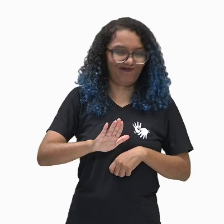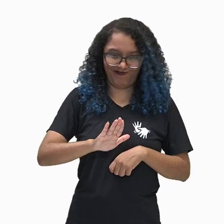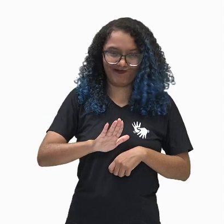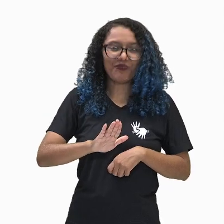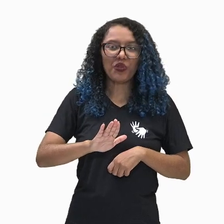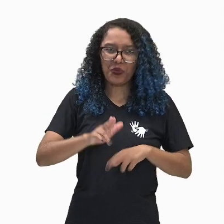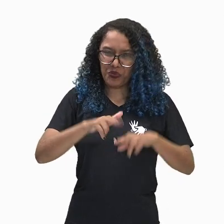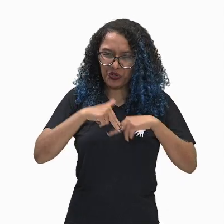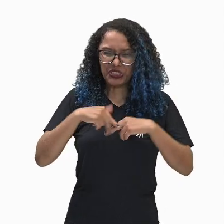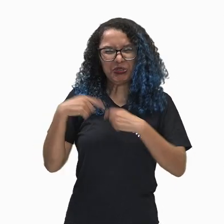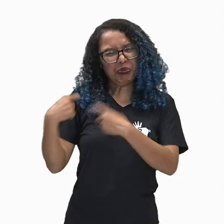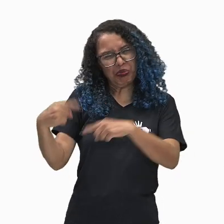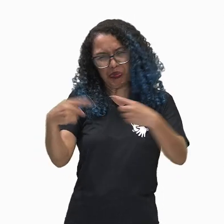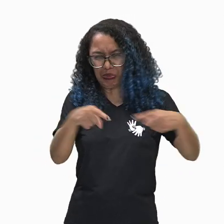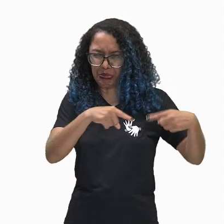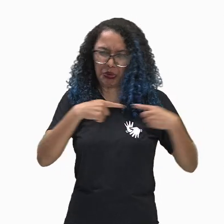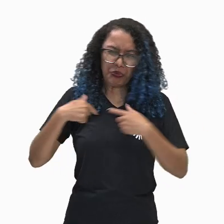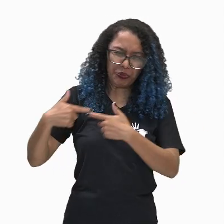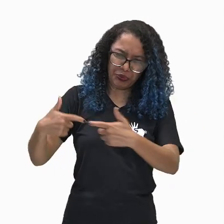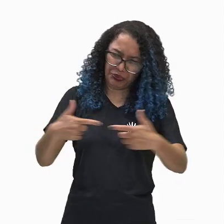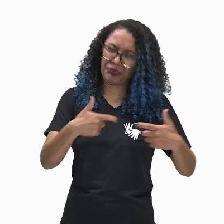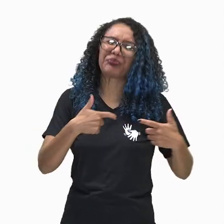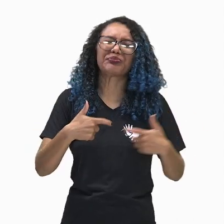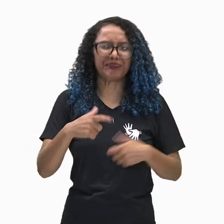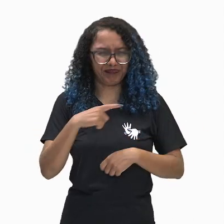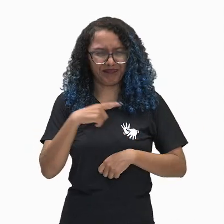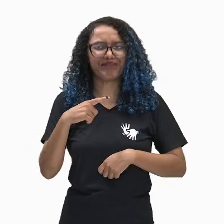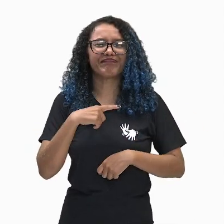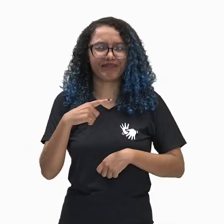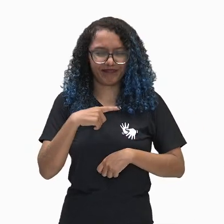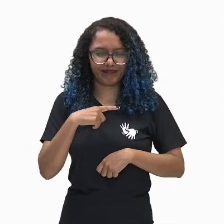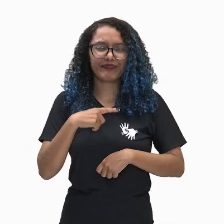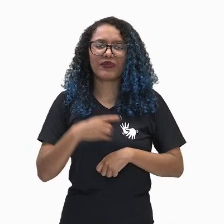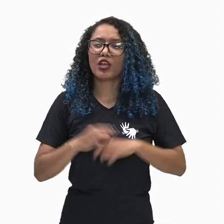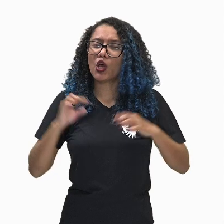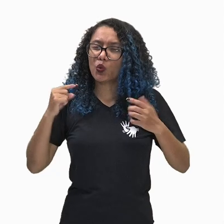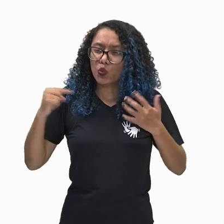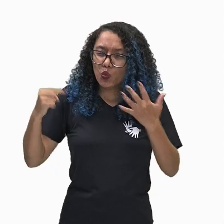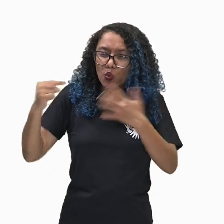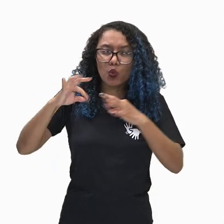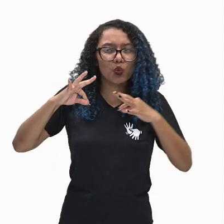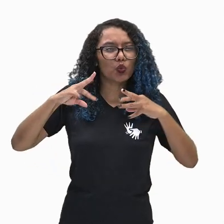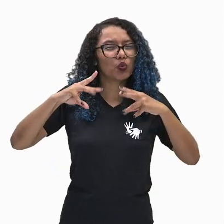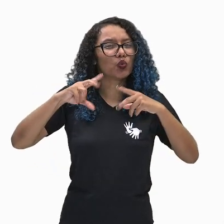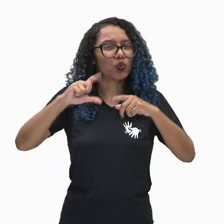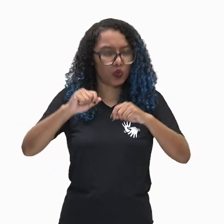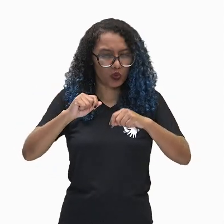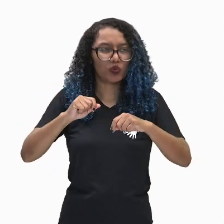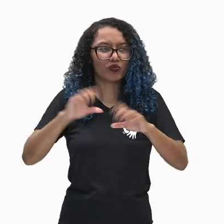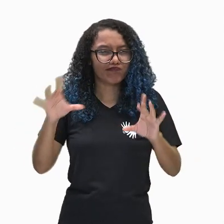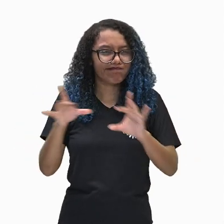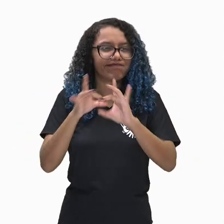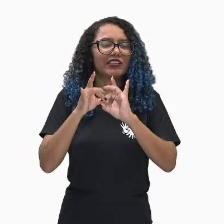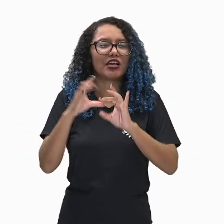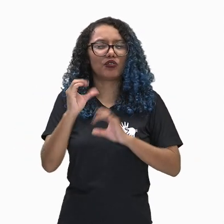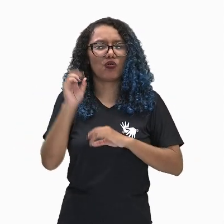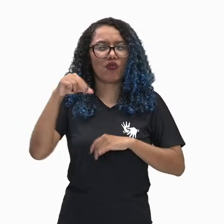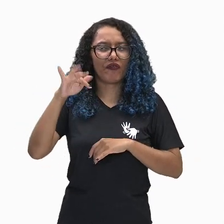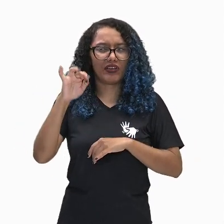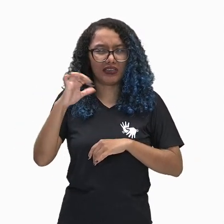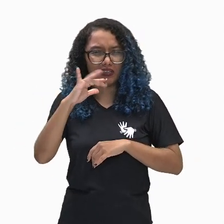de descontentamento, né? Todos esses fatores estavam, então, na raiz da Confederação, então,